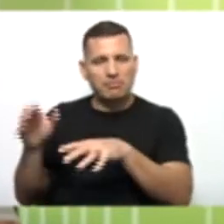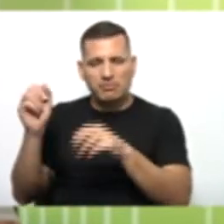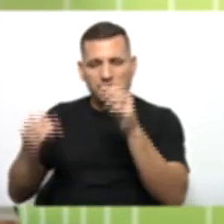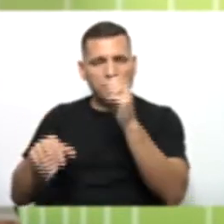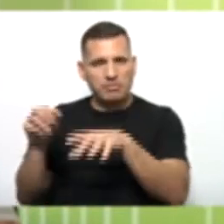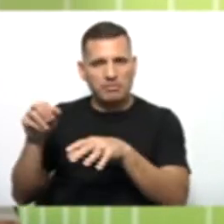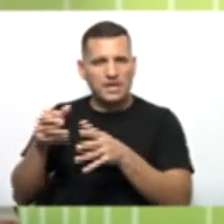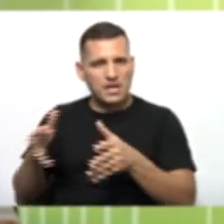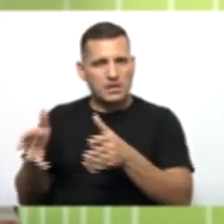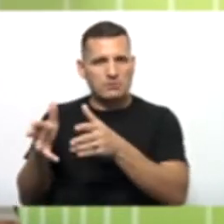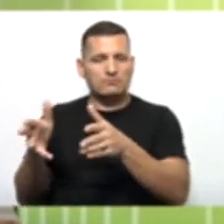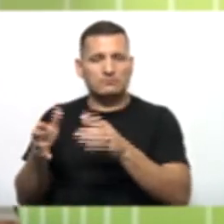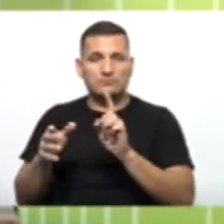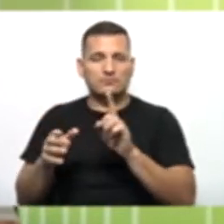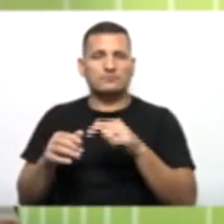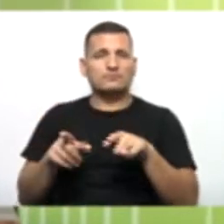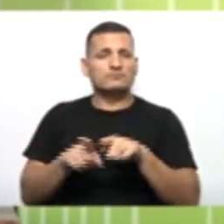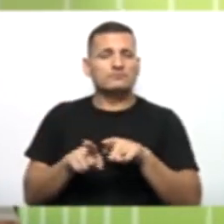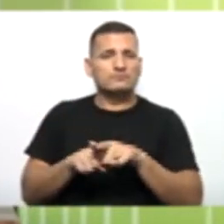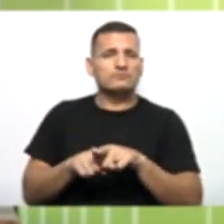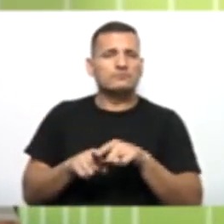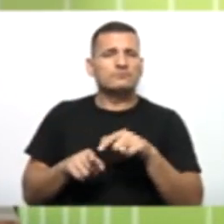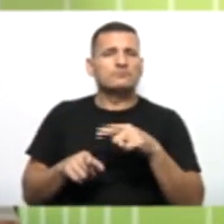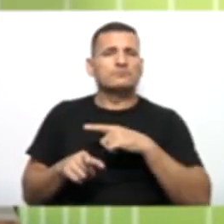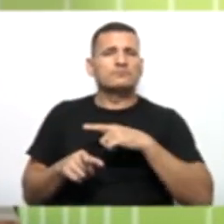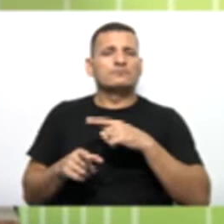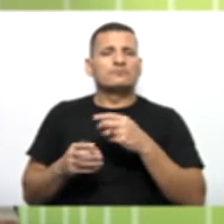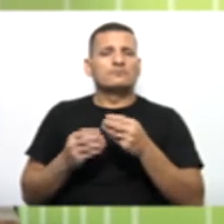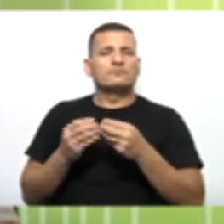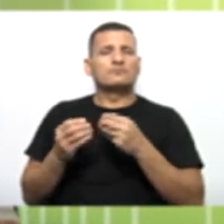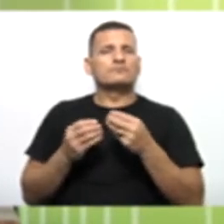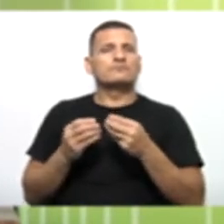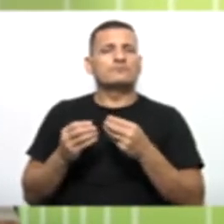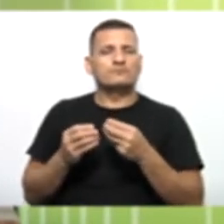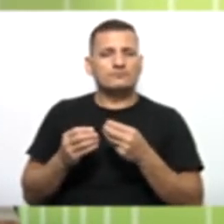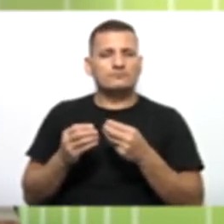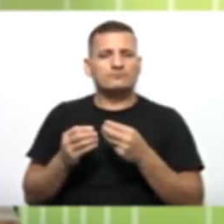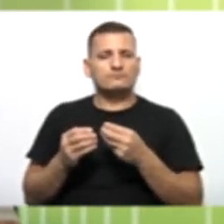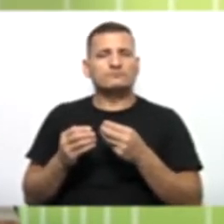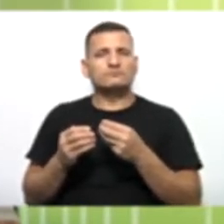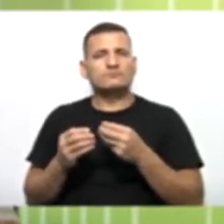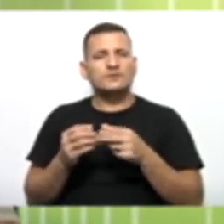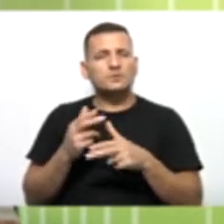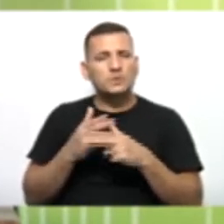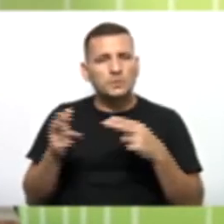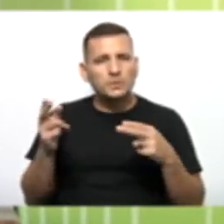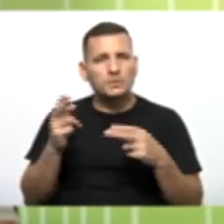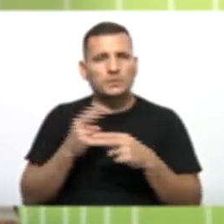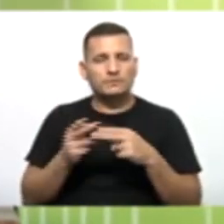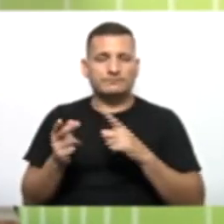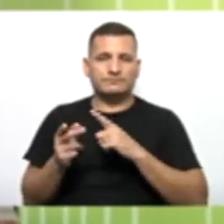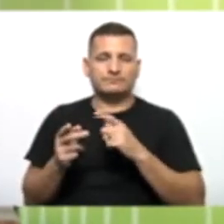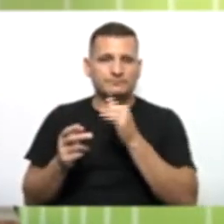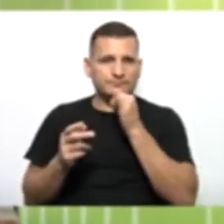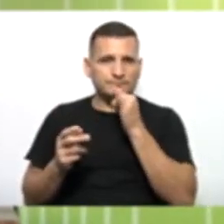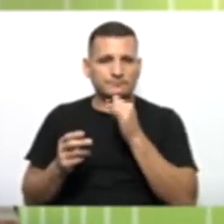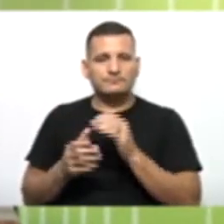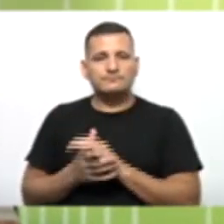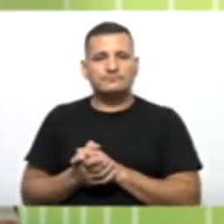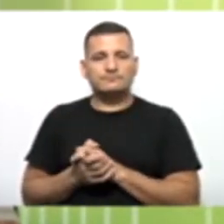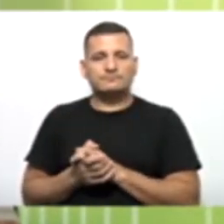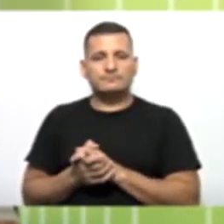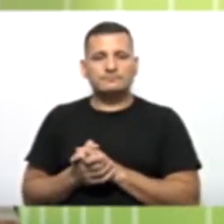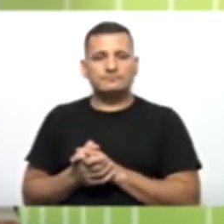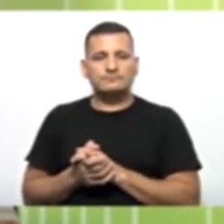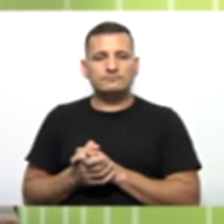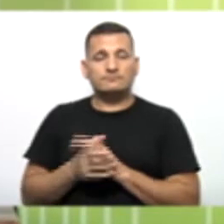todo um rio. Essa contaminação também existe de uma forma um pouco mais disfarçada. Por exemplo,